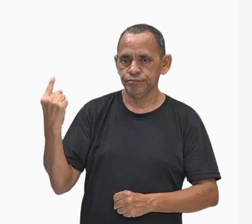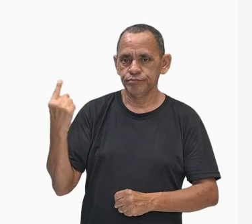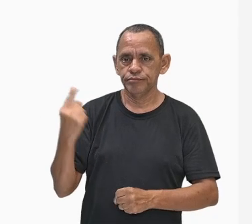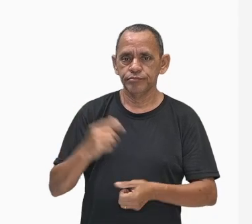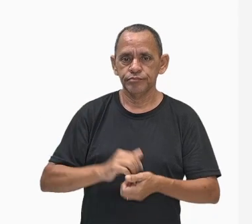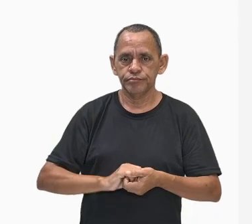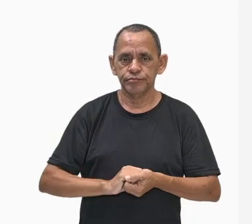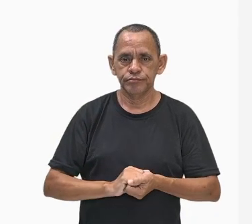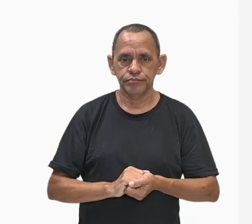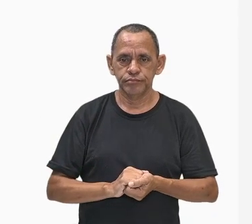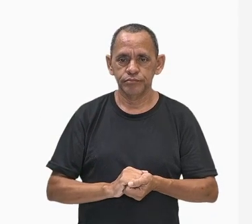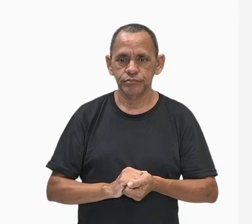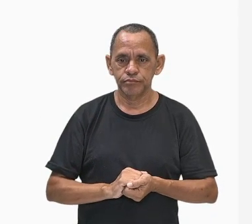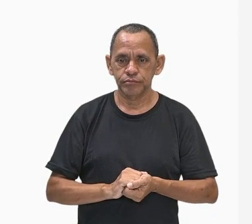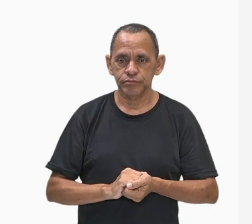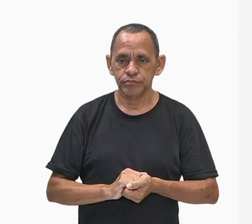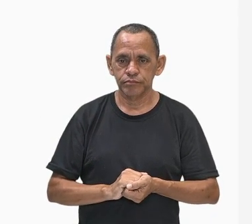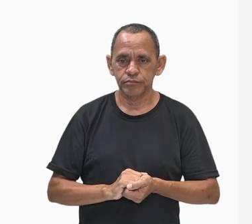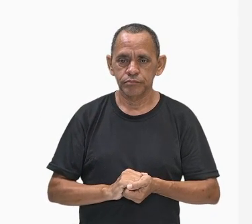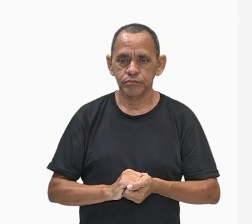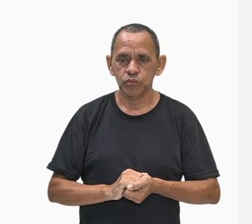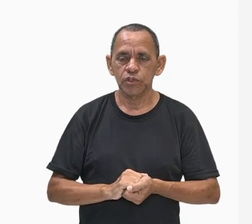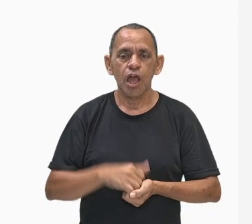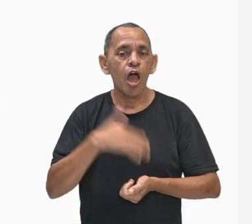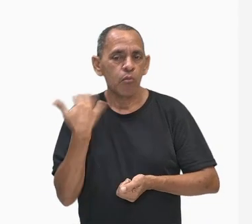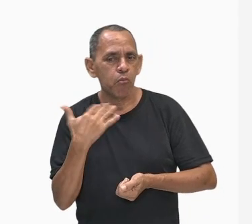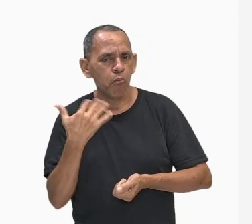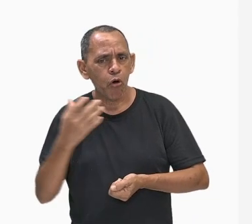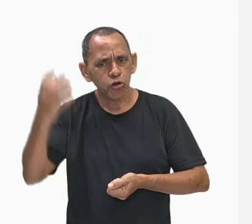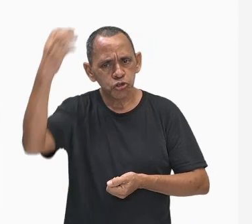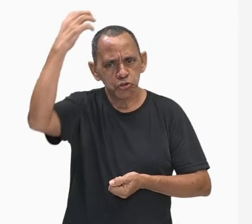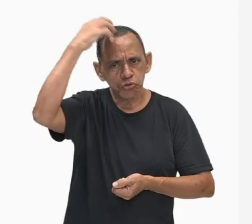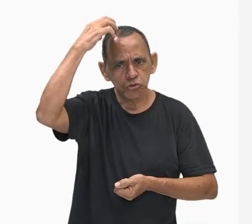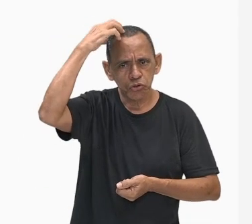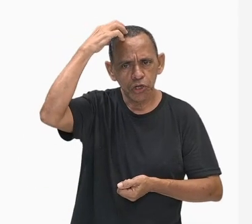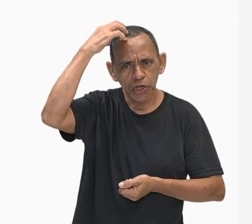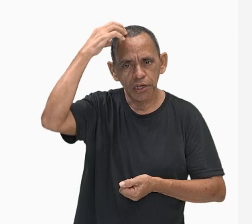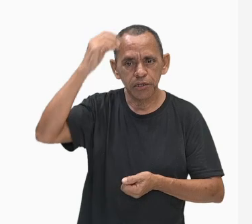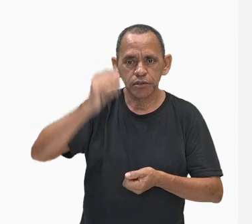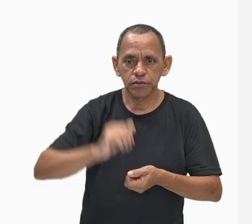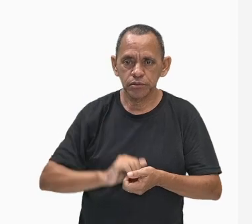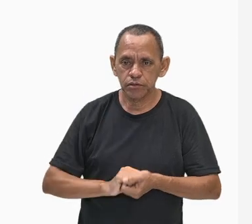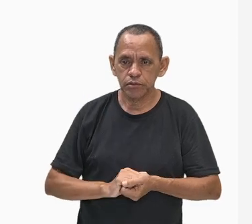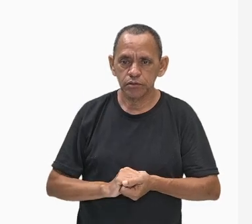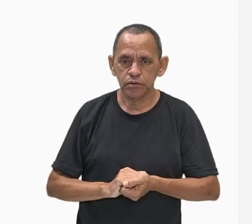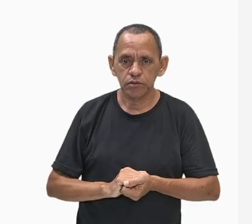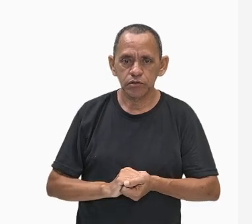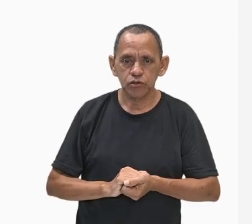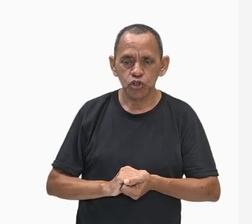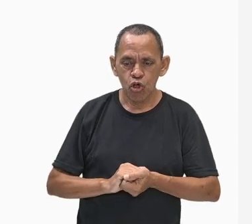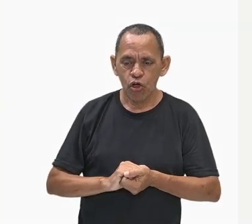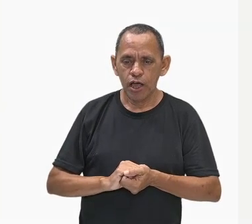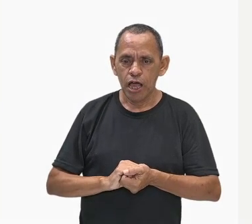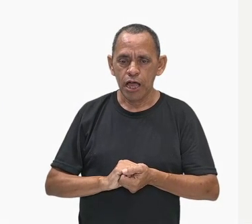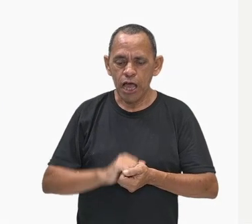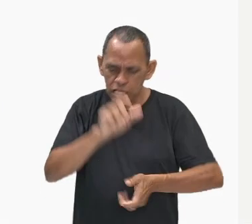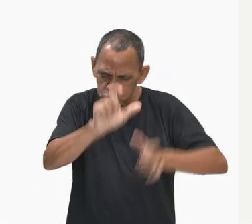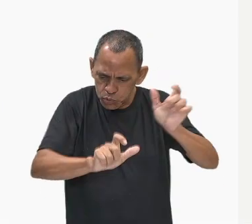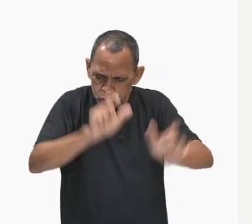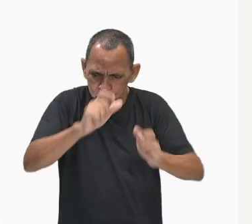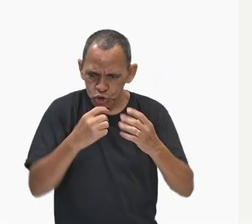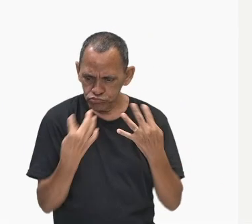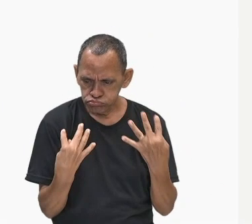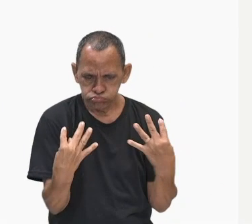foi justamente a decapitação do rei. Vocês estão vendo que essa decapitação foi um espetáculo público, foi algo feito em